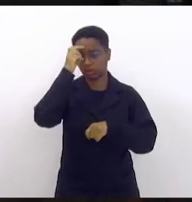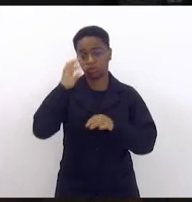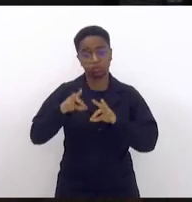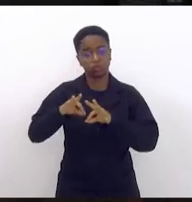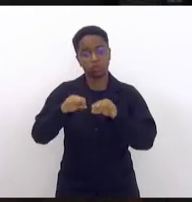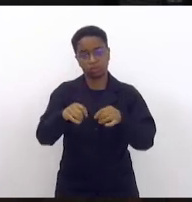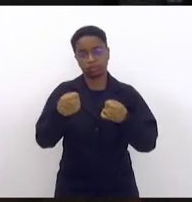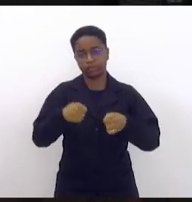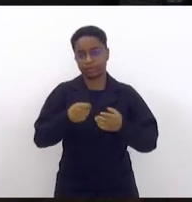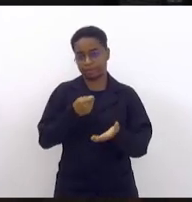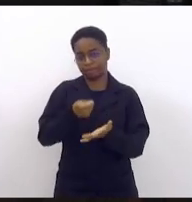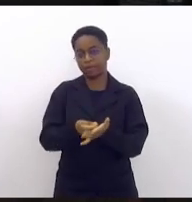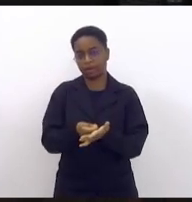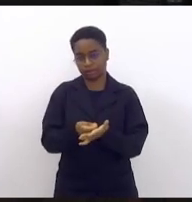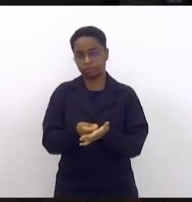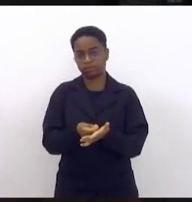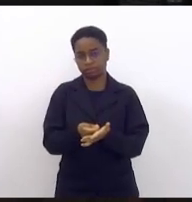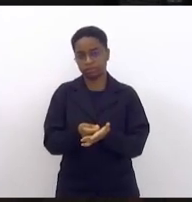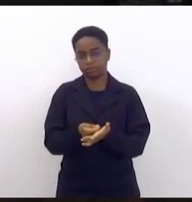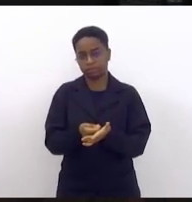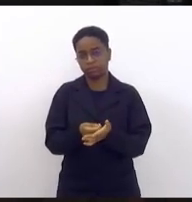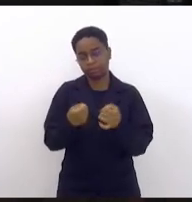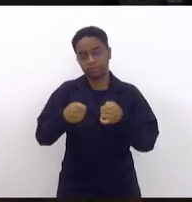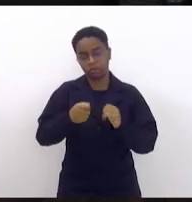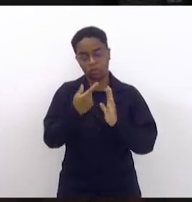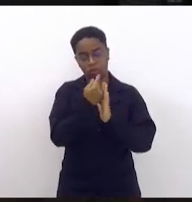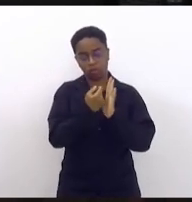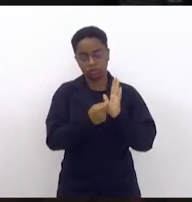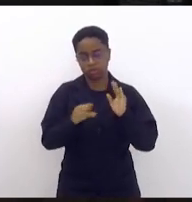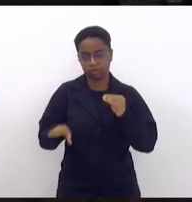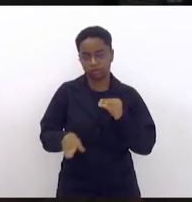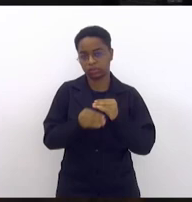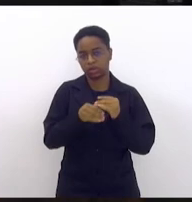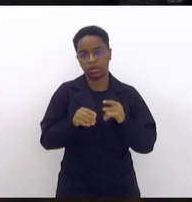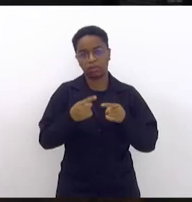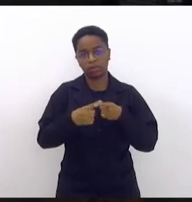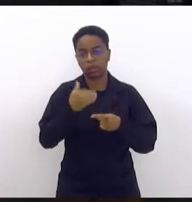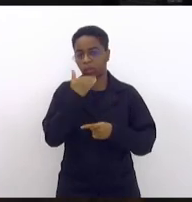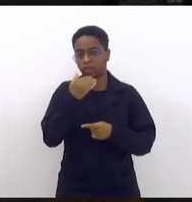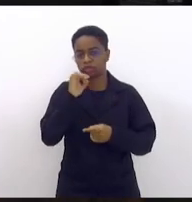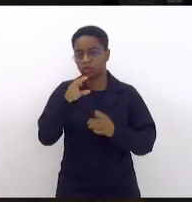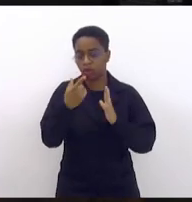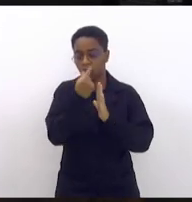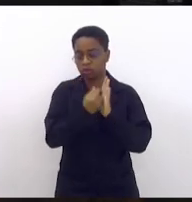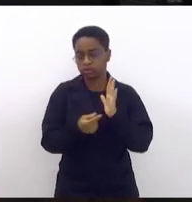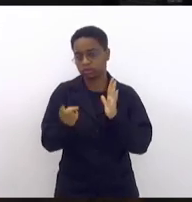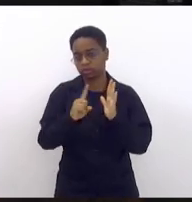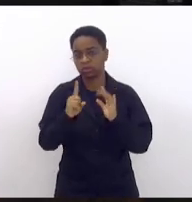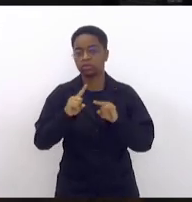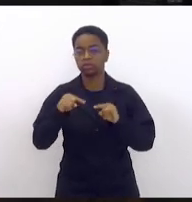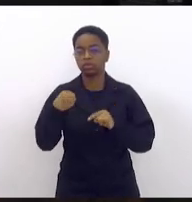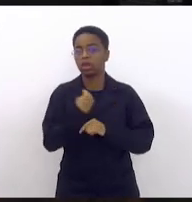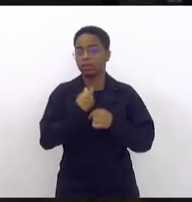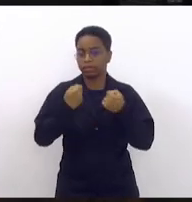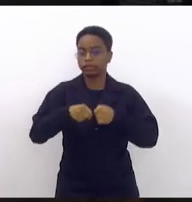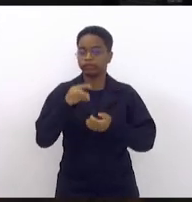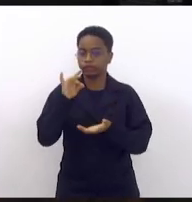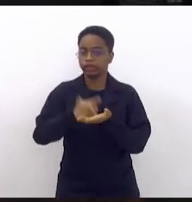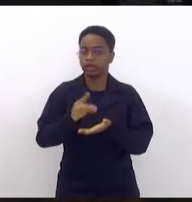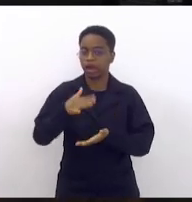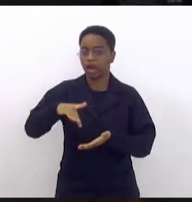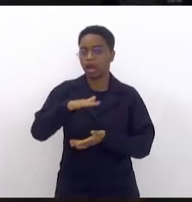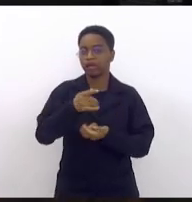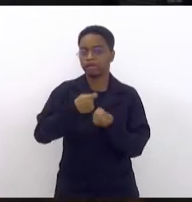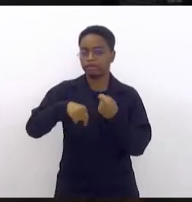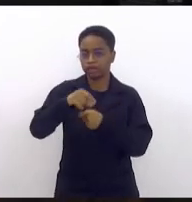possuem eh demandas orçamentárias e não adianta só ter orçamento nós precisamos que a parte financeira também